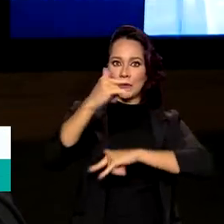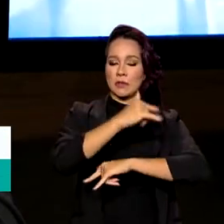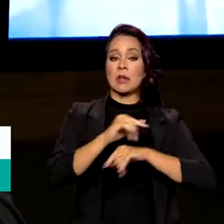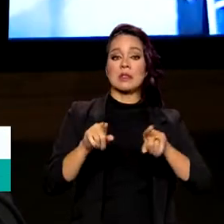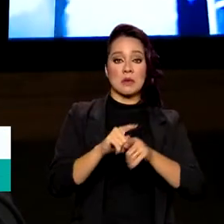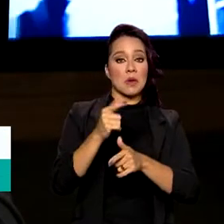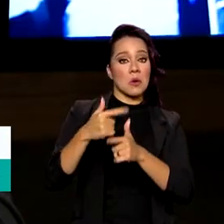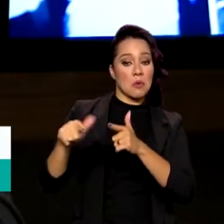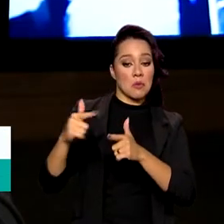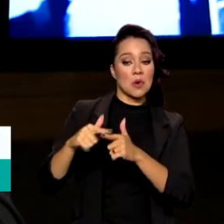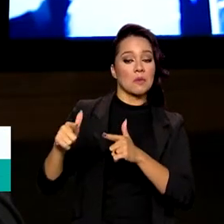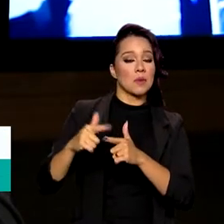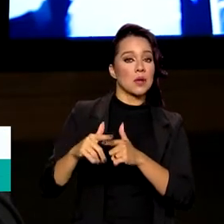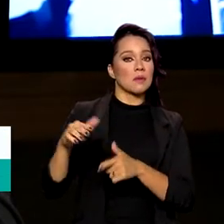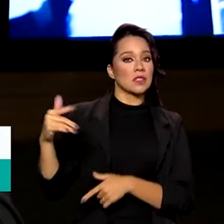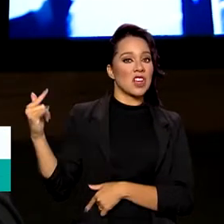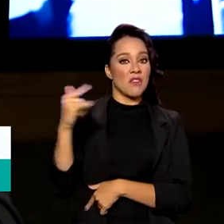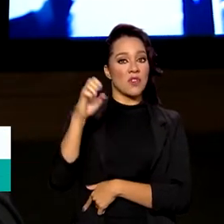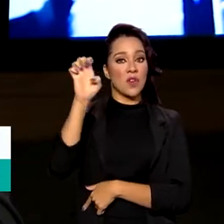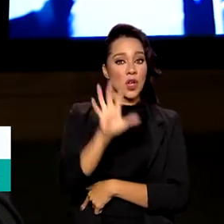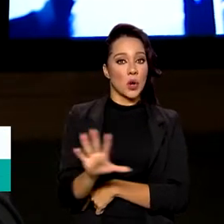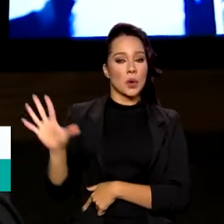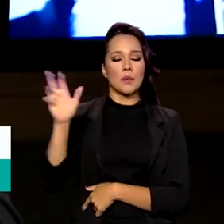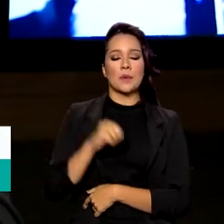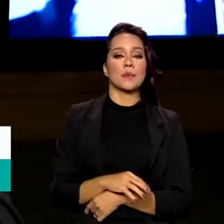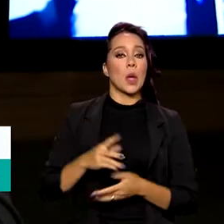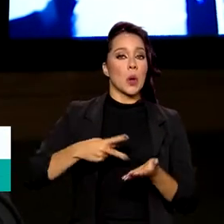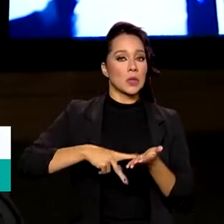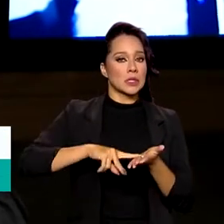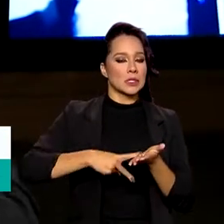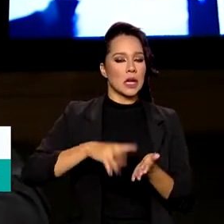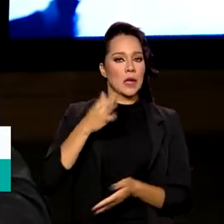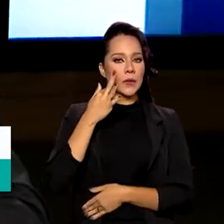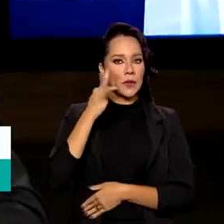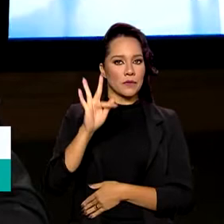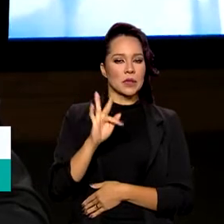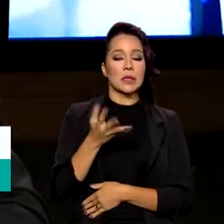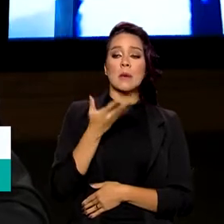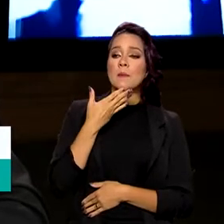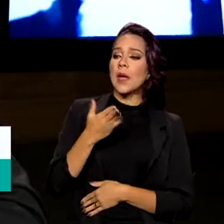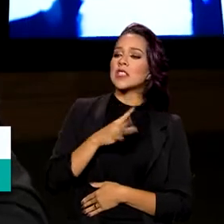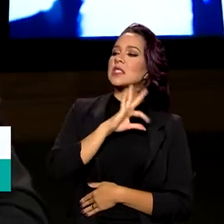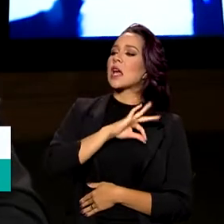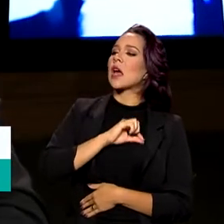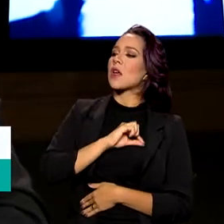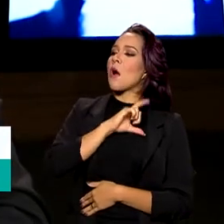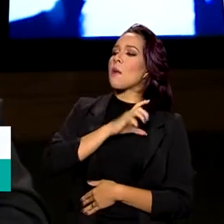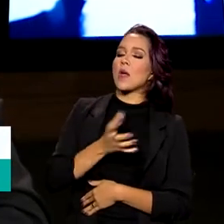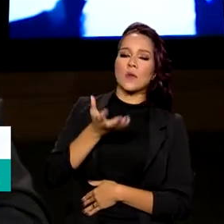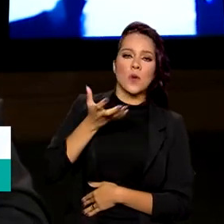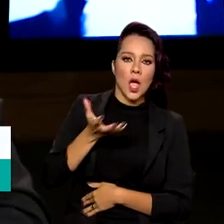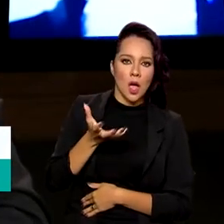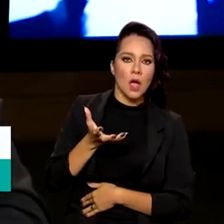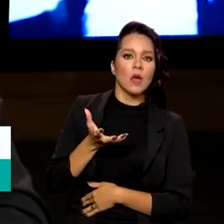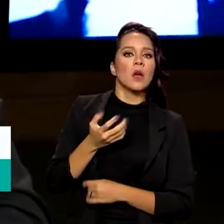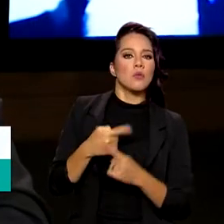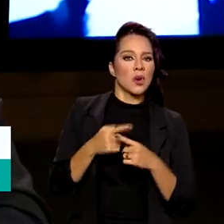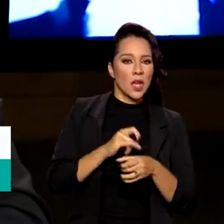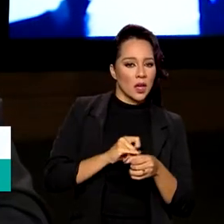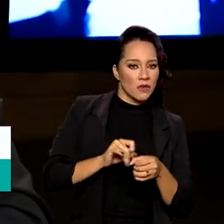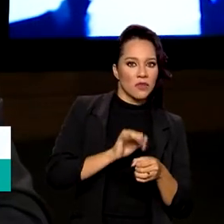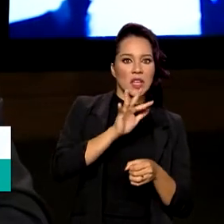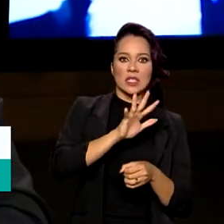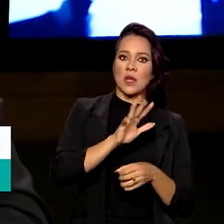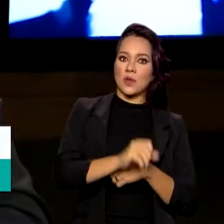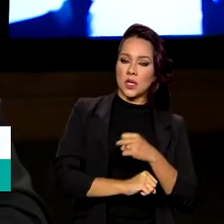no tráfego aéreo europeu o sindicato dos Franceses pedem aumentos de Salários para compensar a alta da